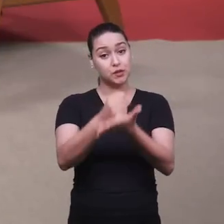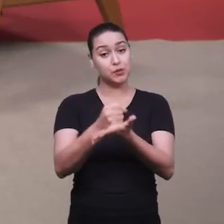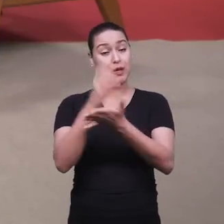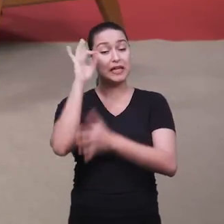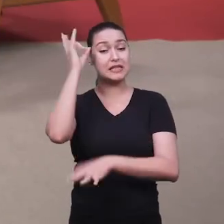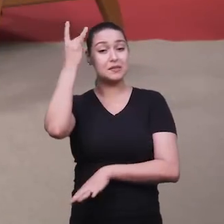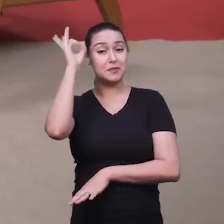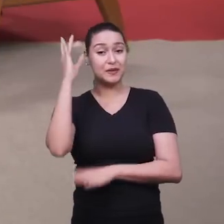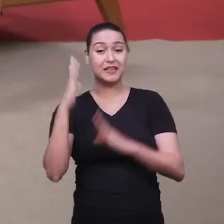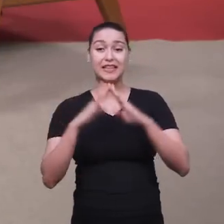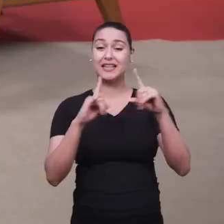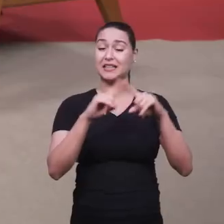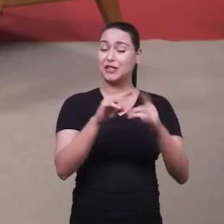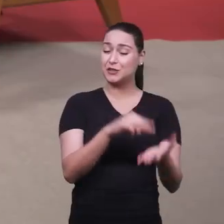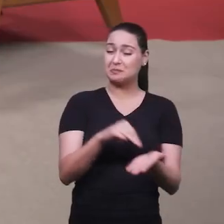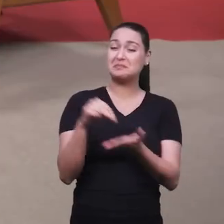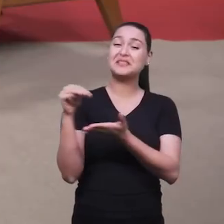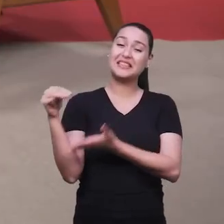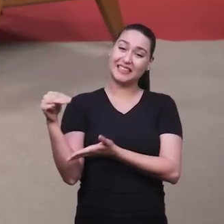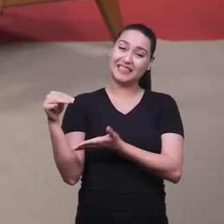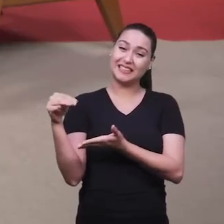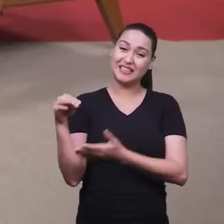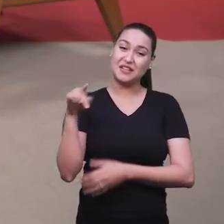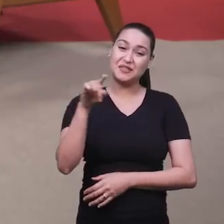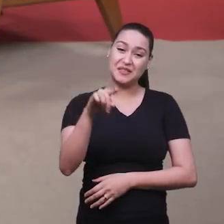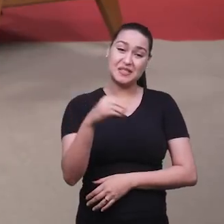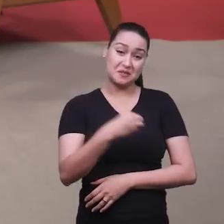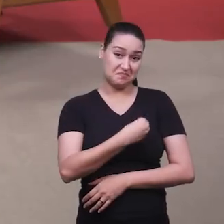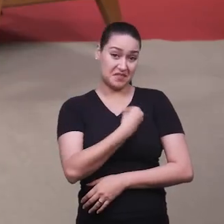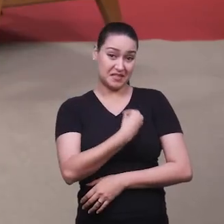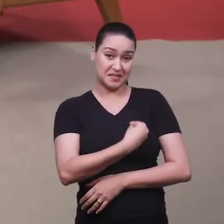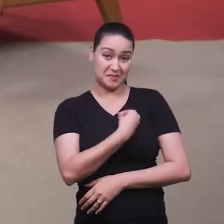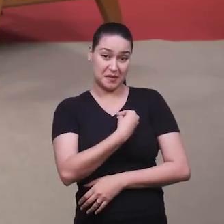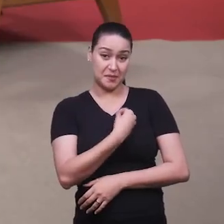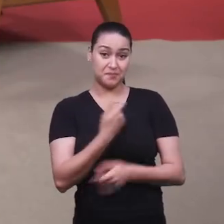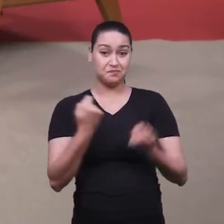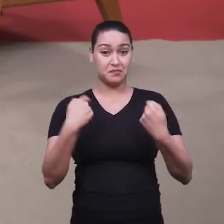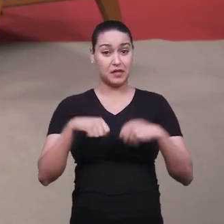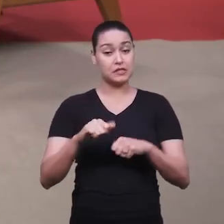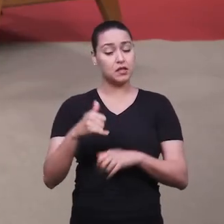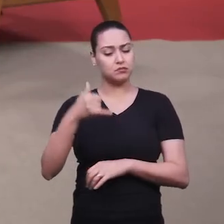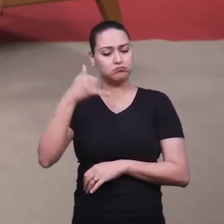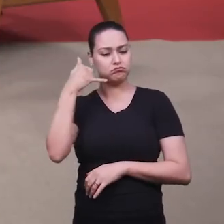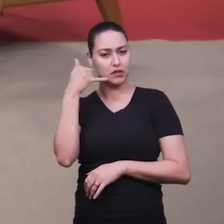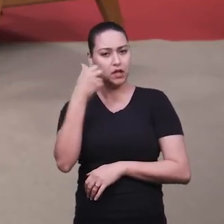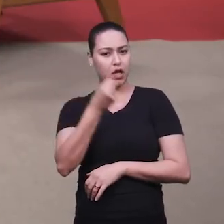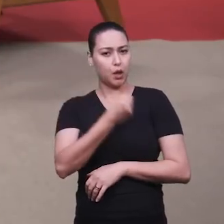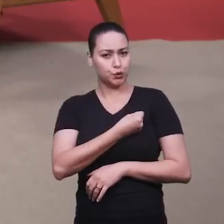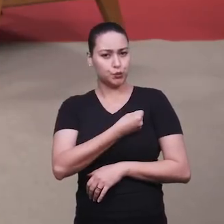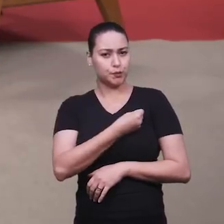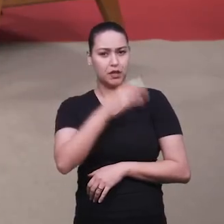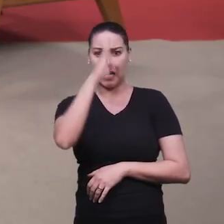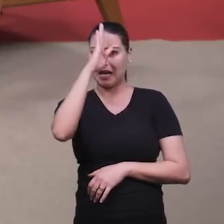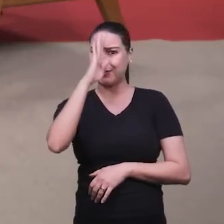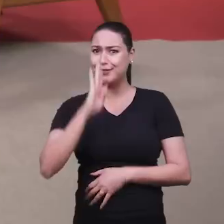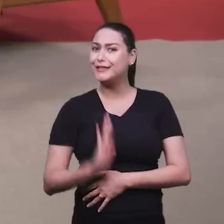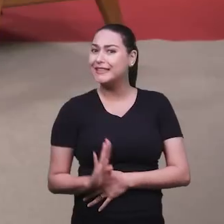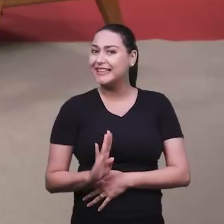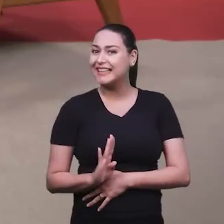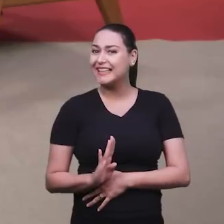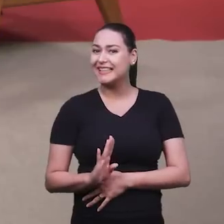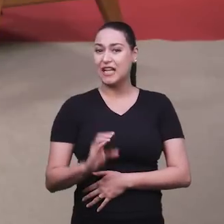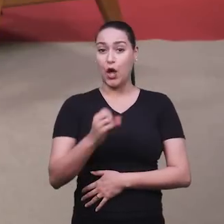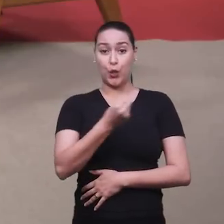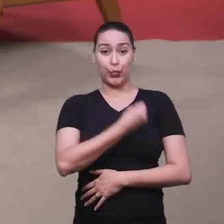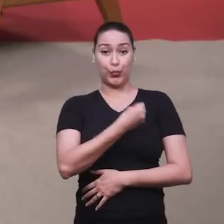assistência espiritual da Igreja Cristã Maranata. Para você participar dele, você tem que fazer apenas uma ligação, e essa ligação é